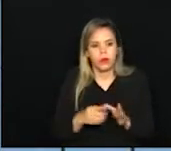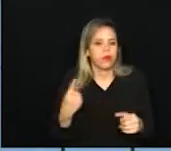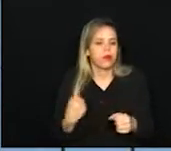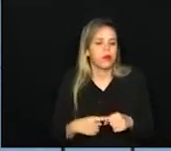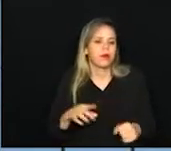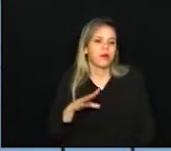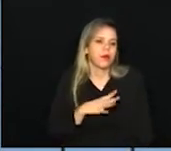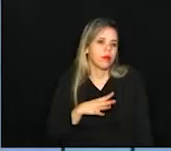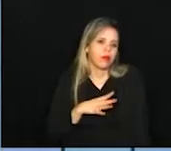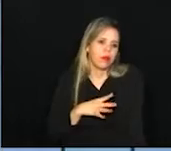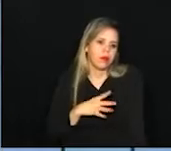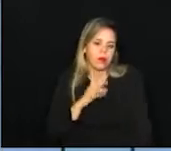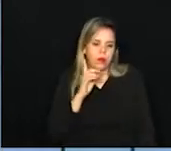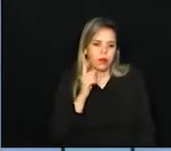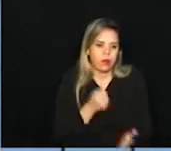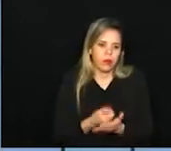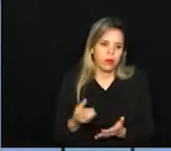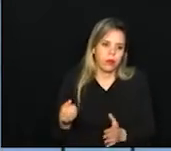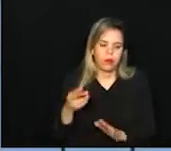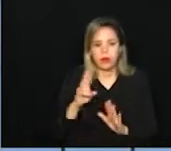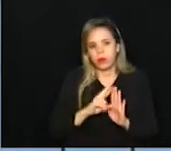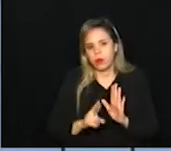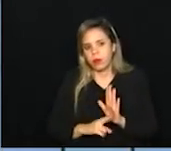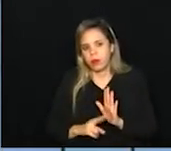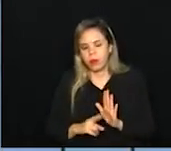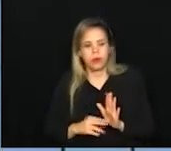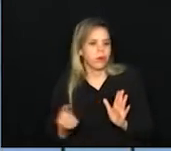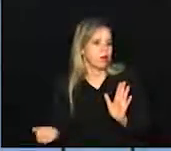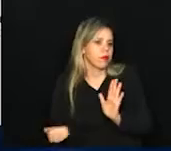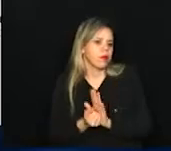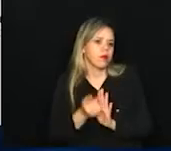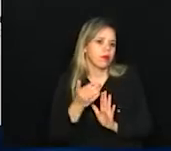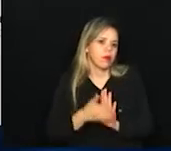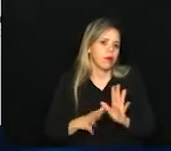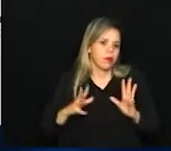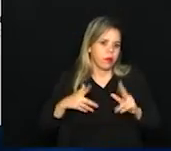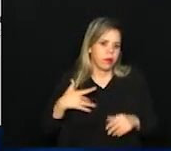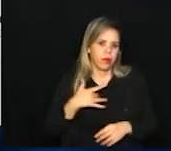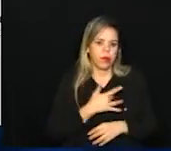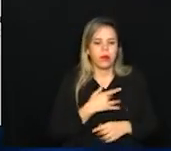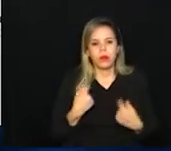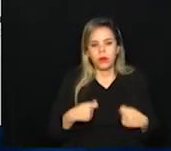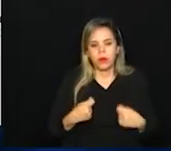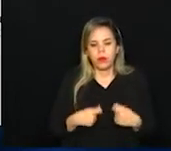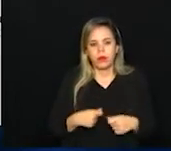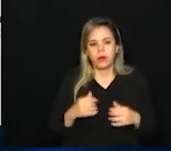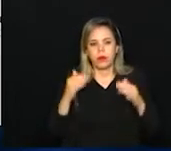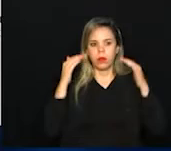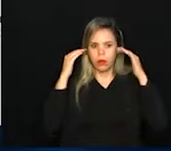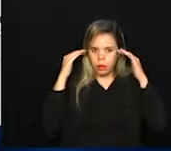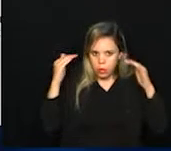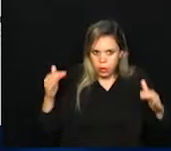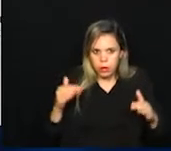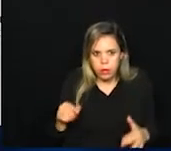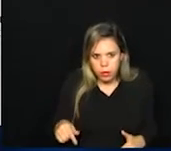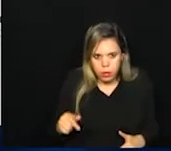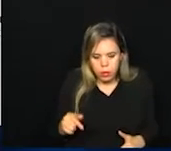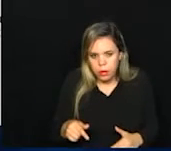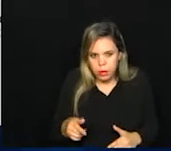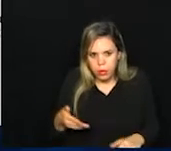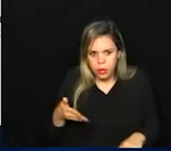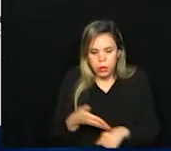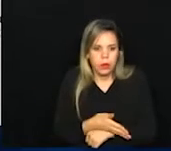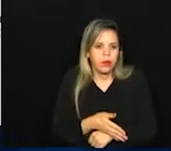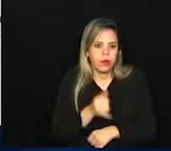municipal estabelecendo novos critérios e um protocolo sanitário que precisa ser seguido para essa